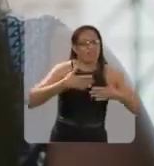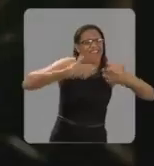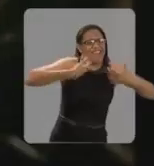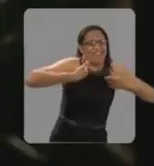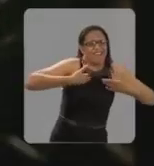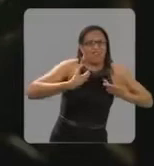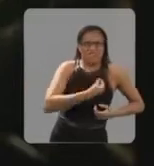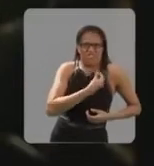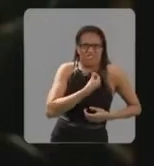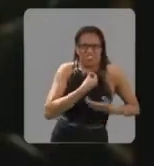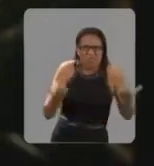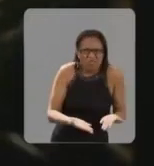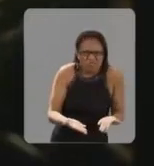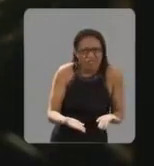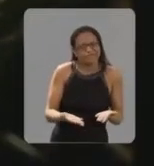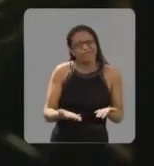vivendo aqui hoje?